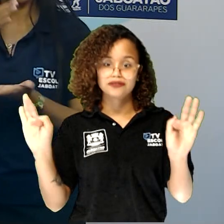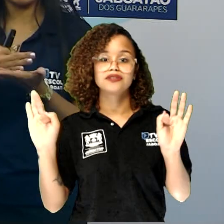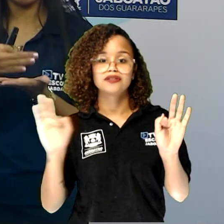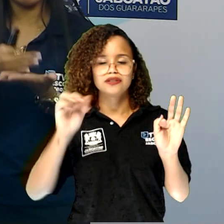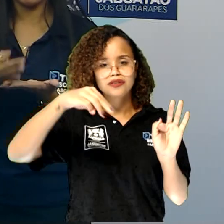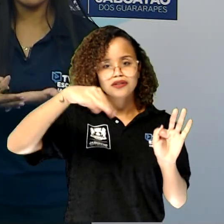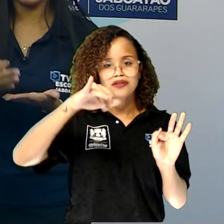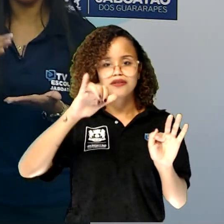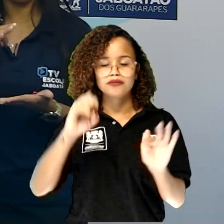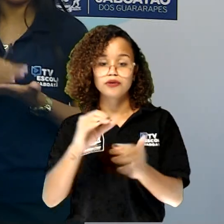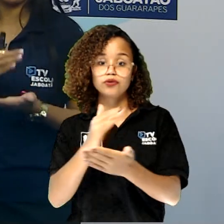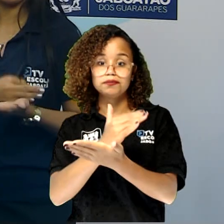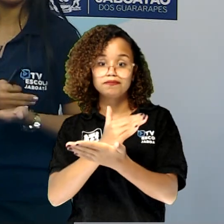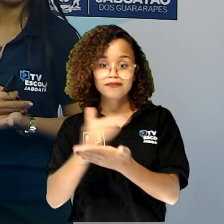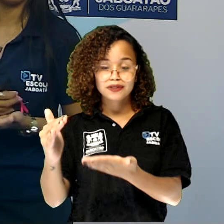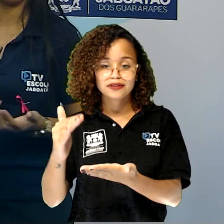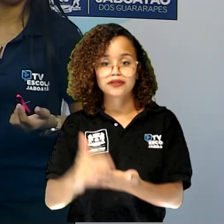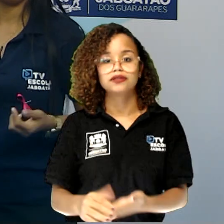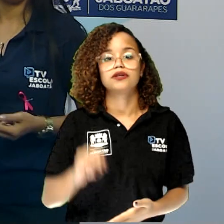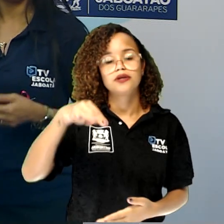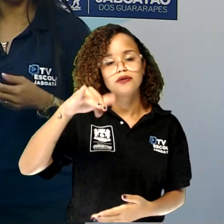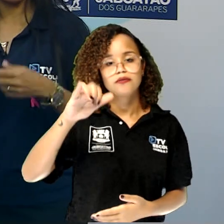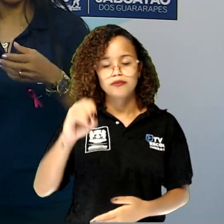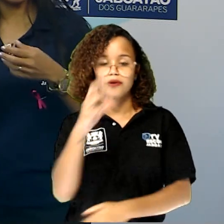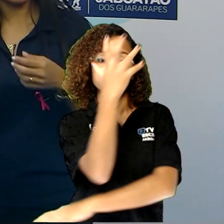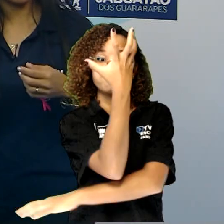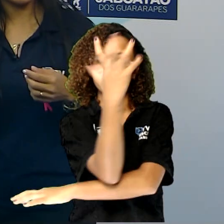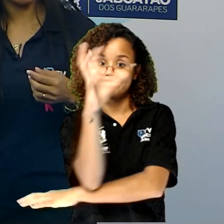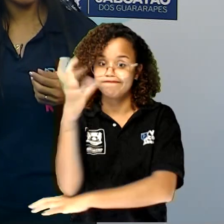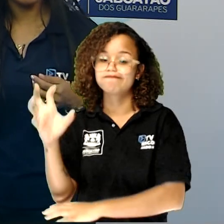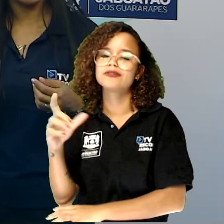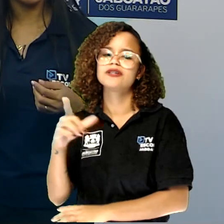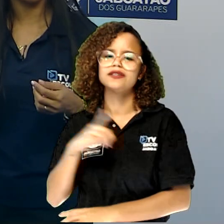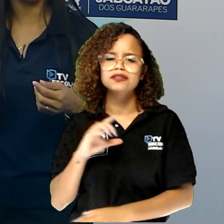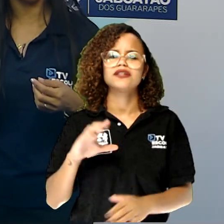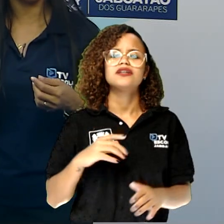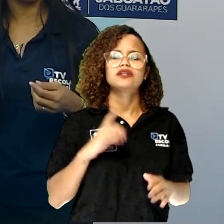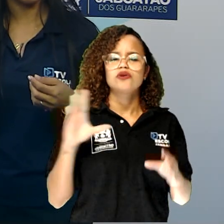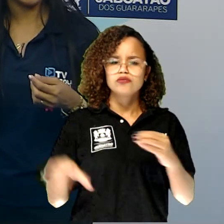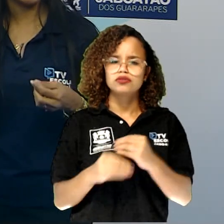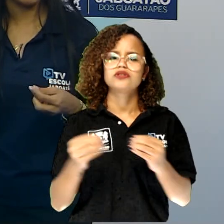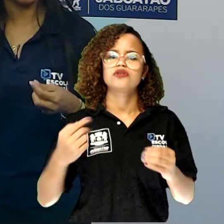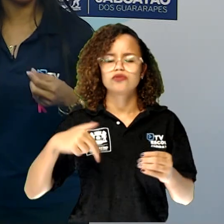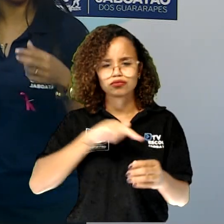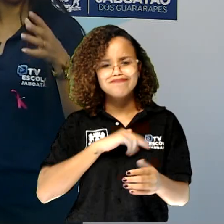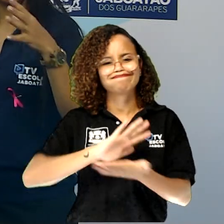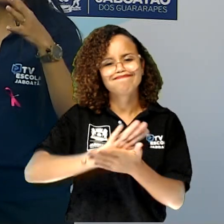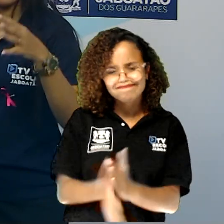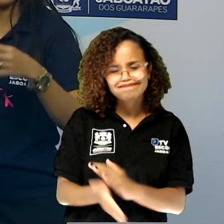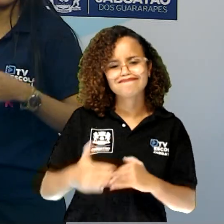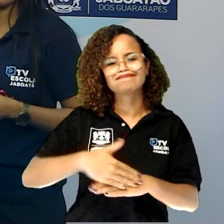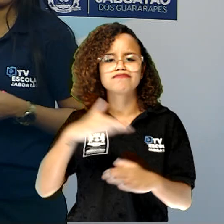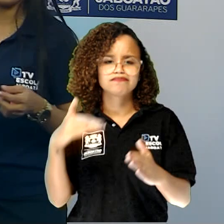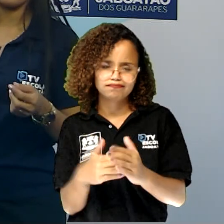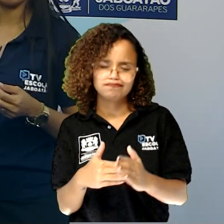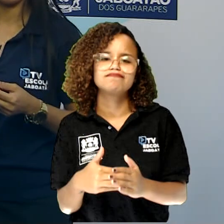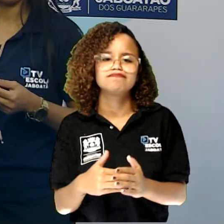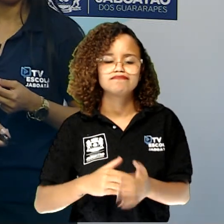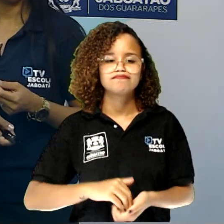cujo objetivo é provocar risos ou gargalhadas, em quem envolve a piada é direta